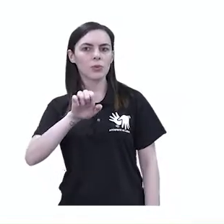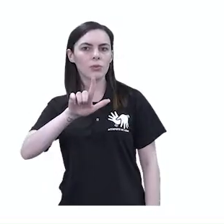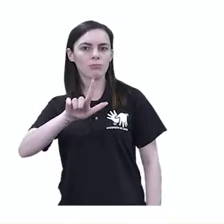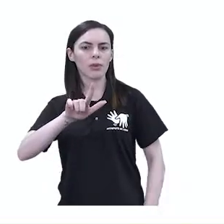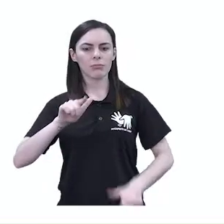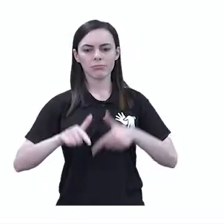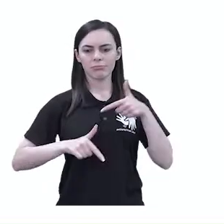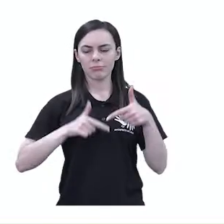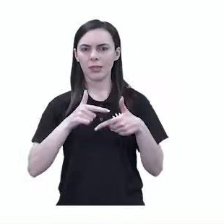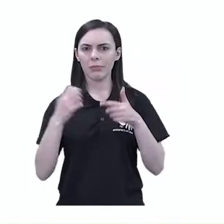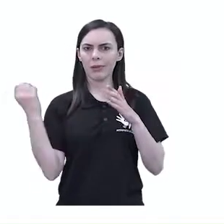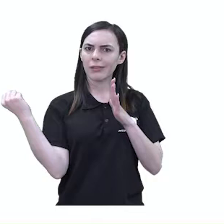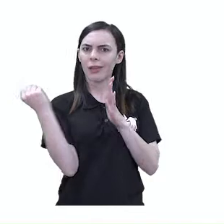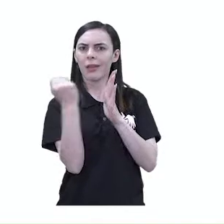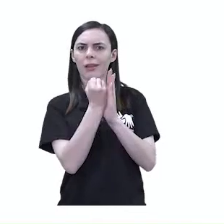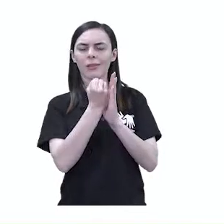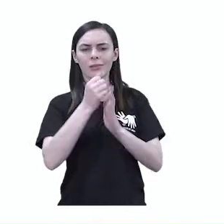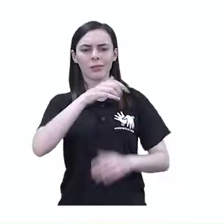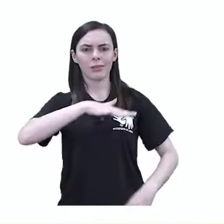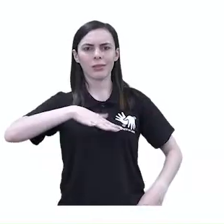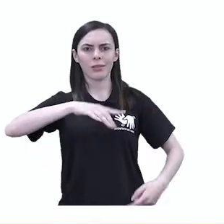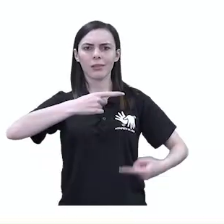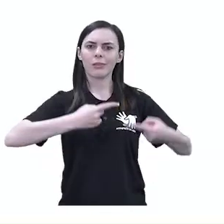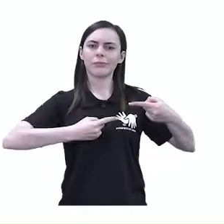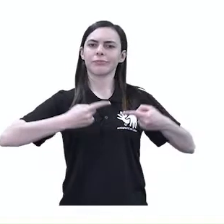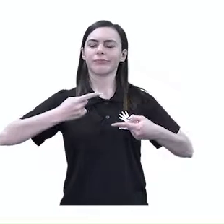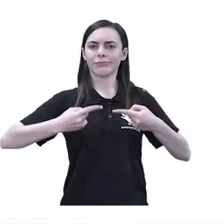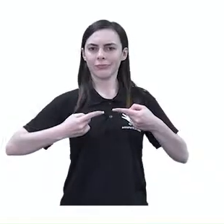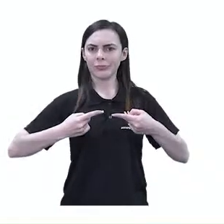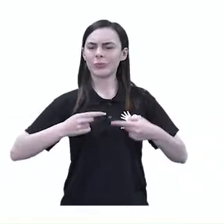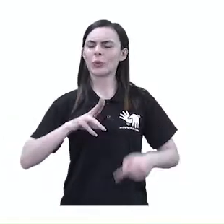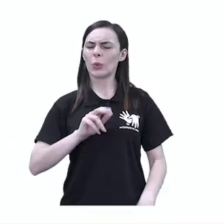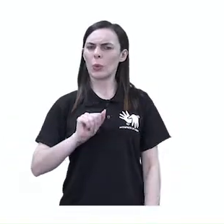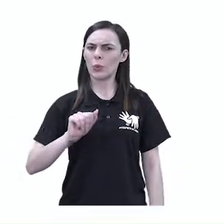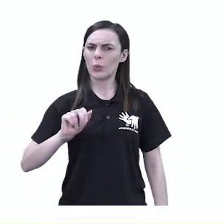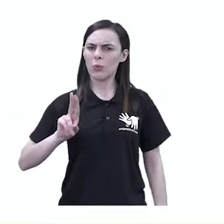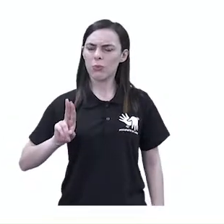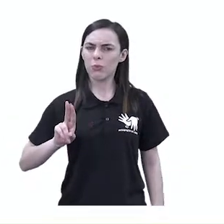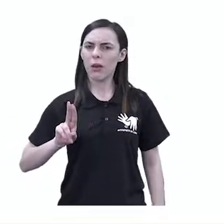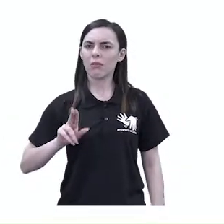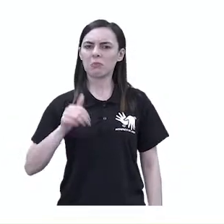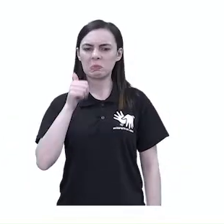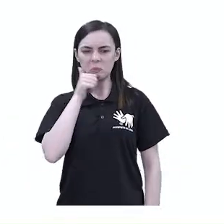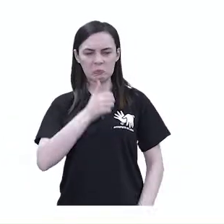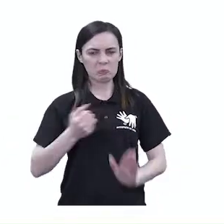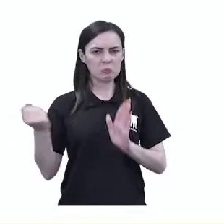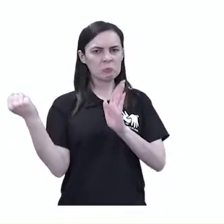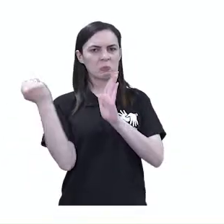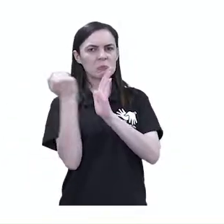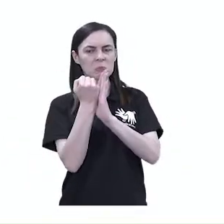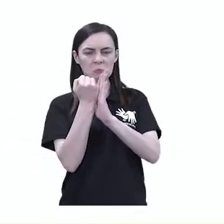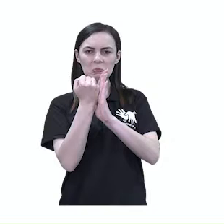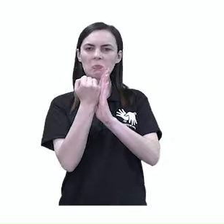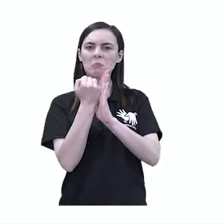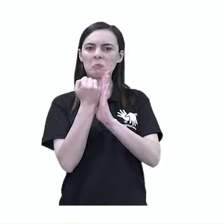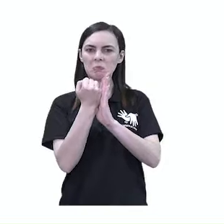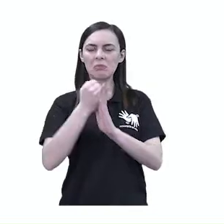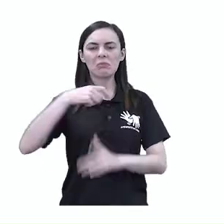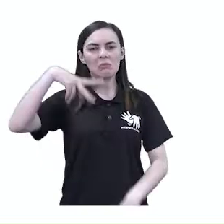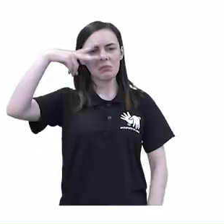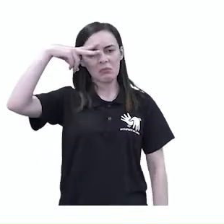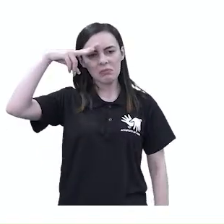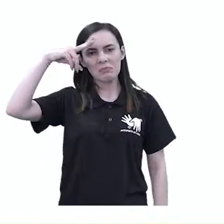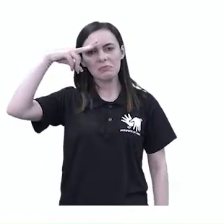trabalho de destaque político. Uau, hein? Que mulher de destaque. Que mulher